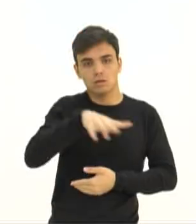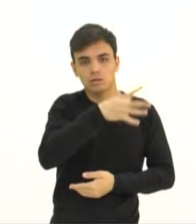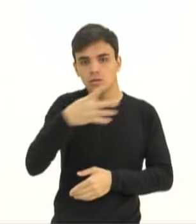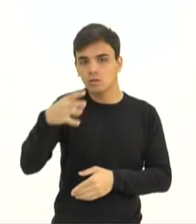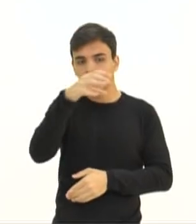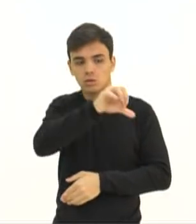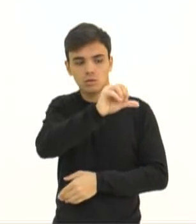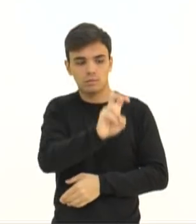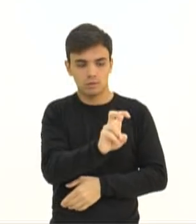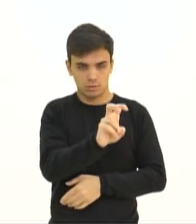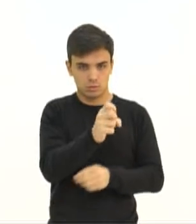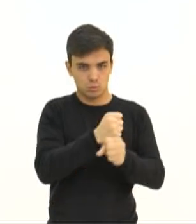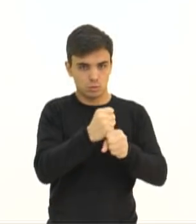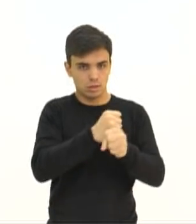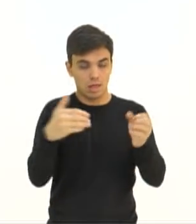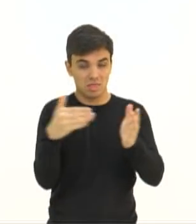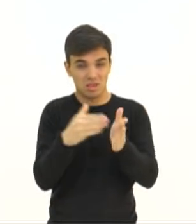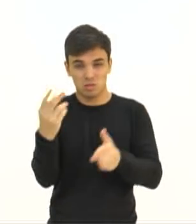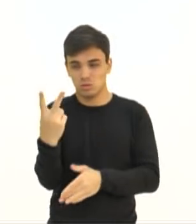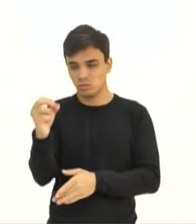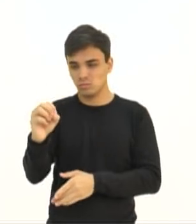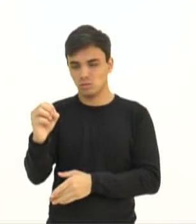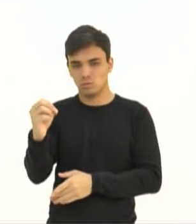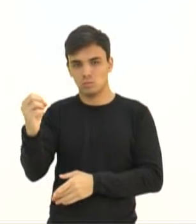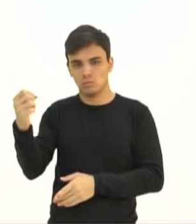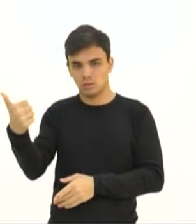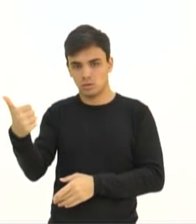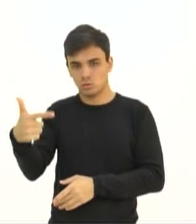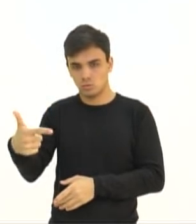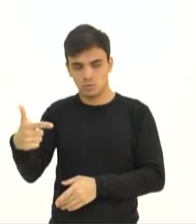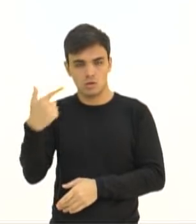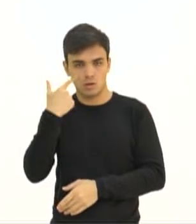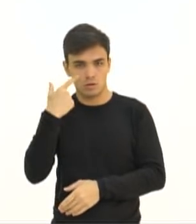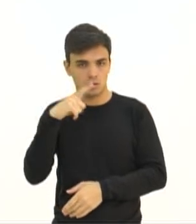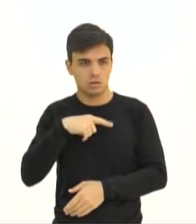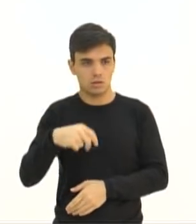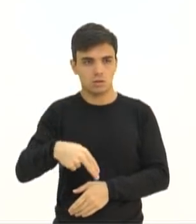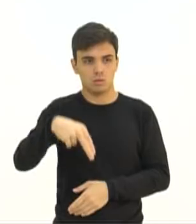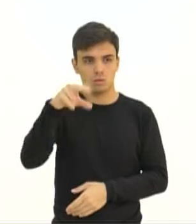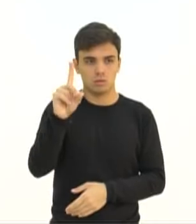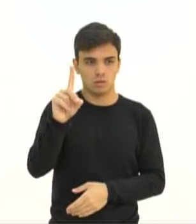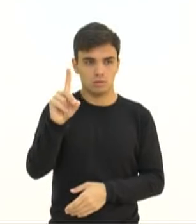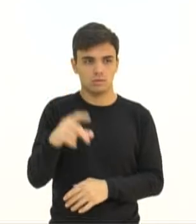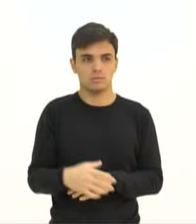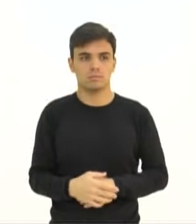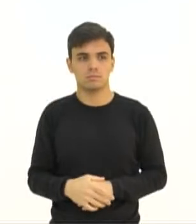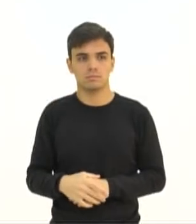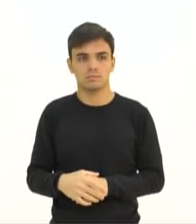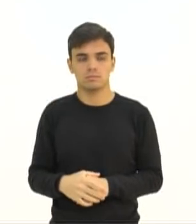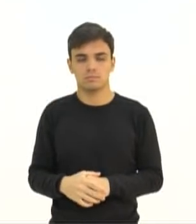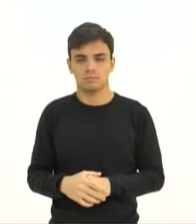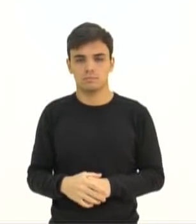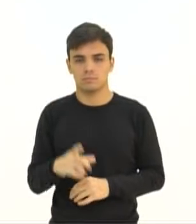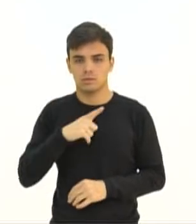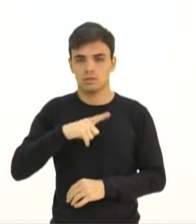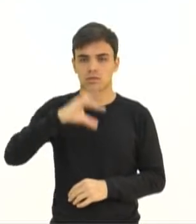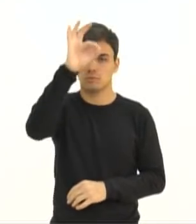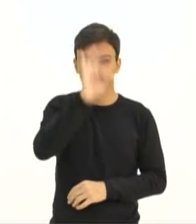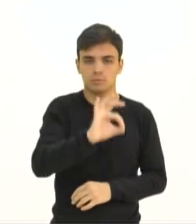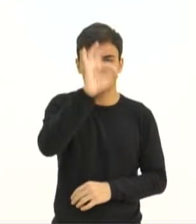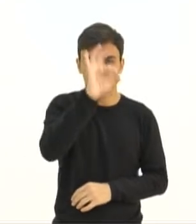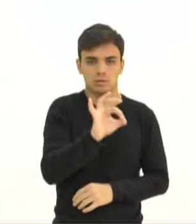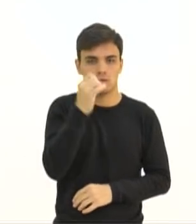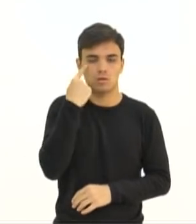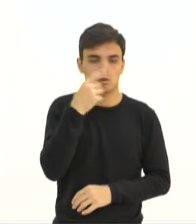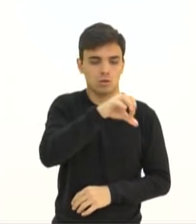até 2012. Então, eu destaquei aqui o Nordeste para a gente. Nós vamos ter ali, em termos de porcentagem,